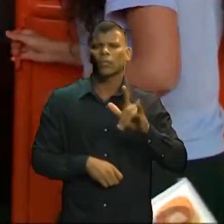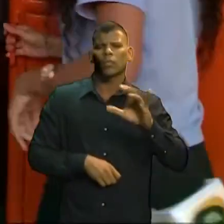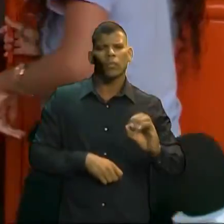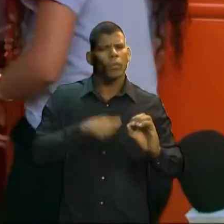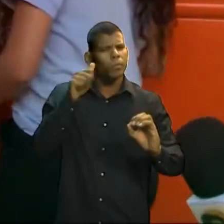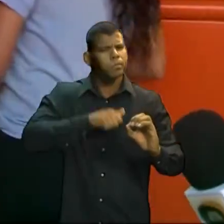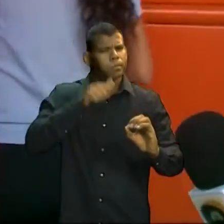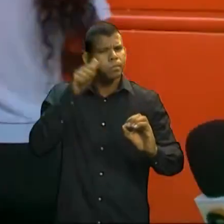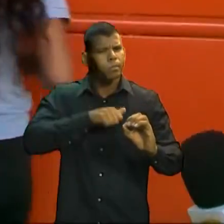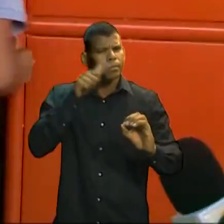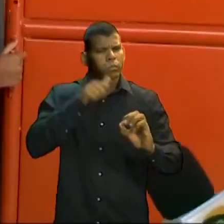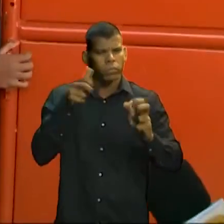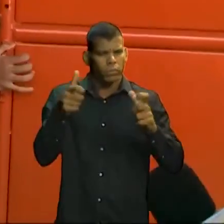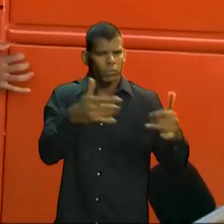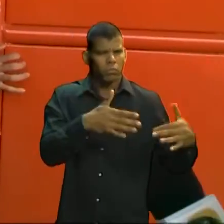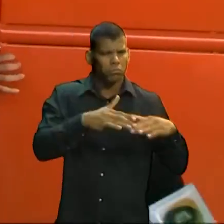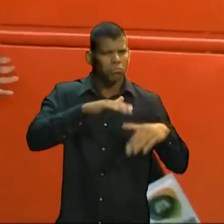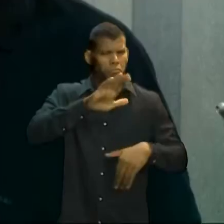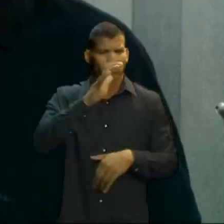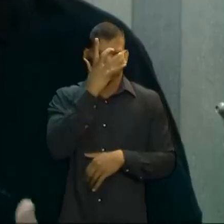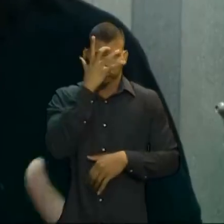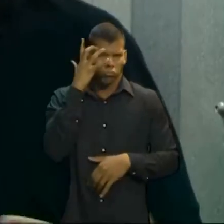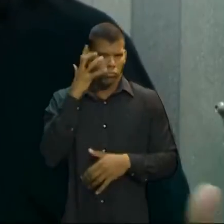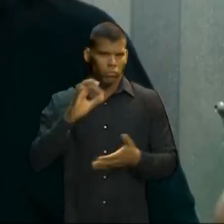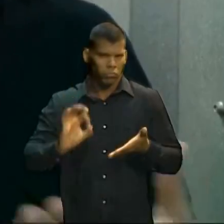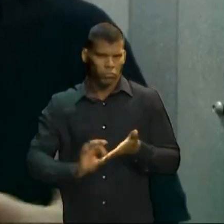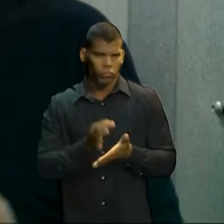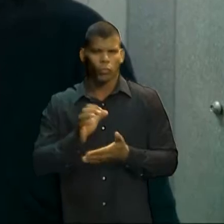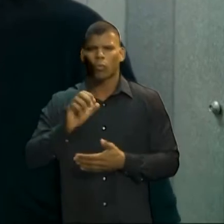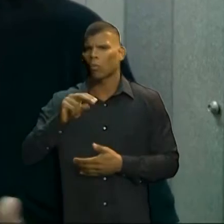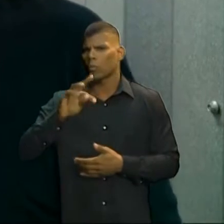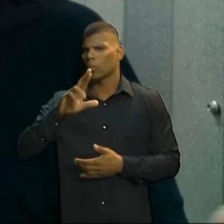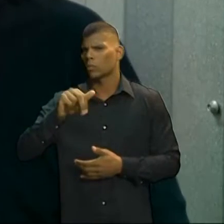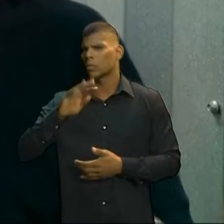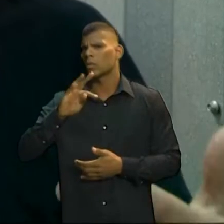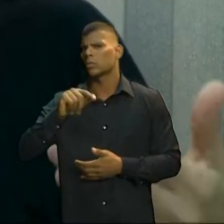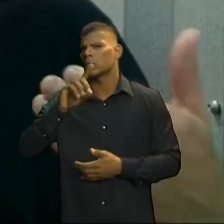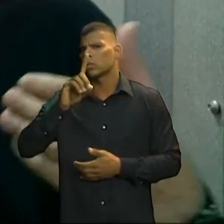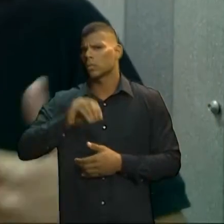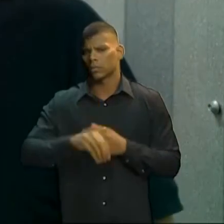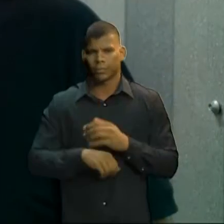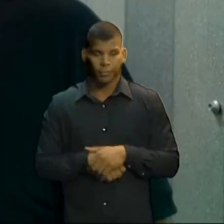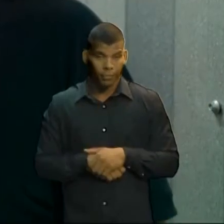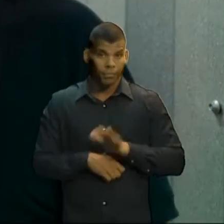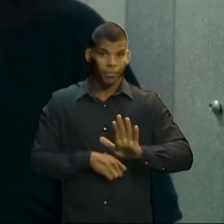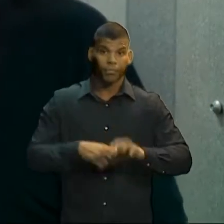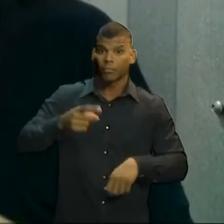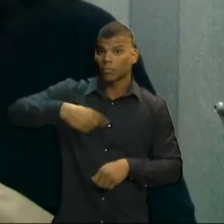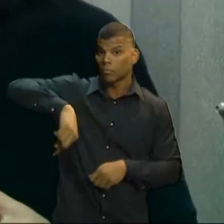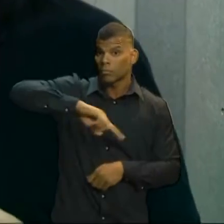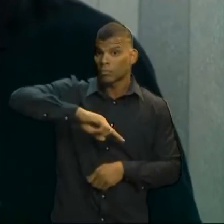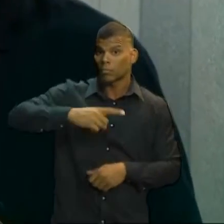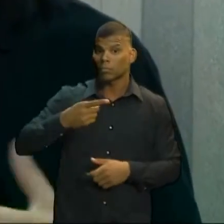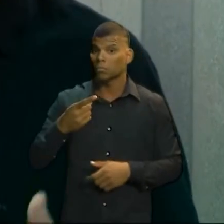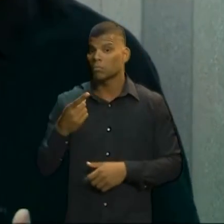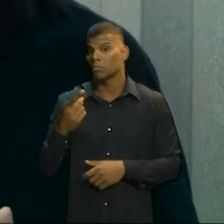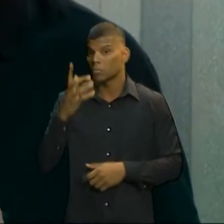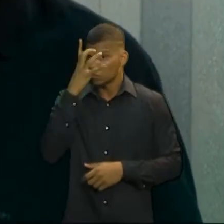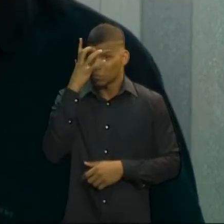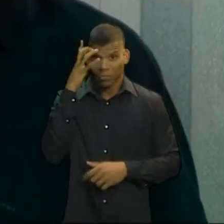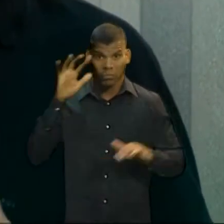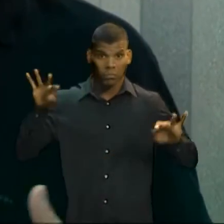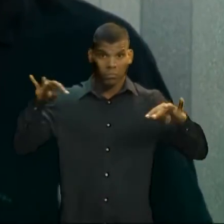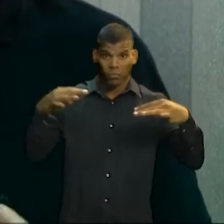e revela mais sobre os clientes. Nós, nos últimos anos, temos atraído muitas operações ligadas a